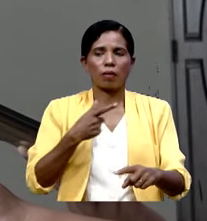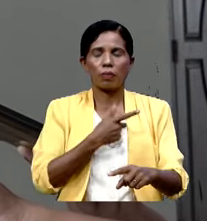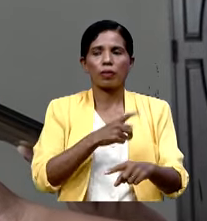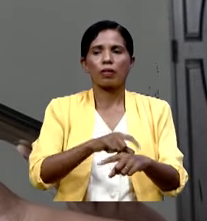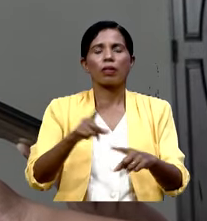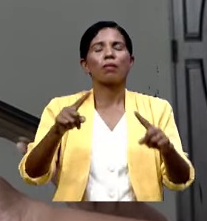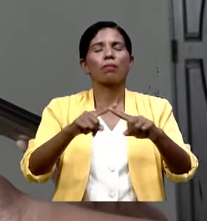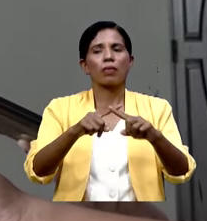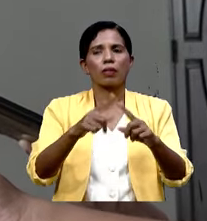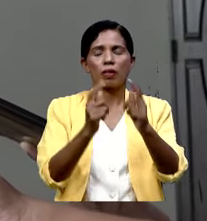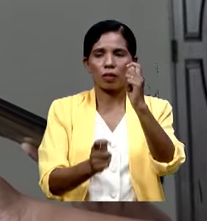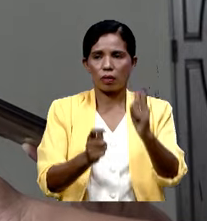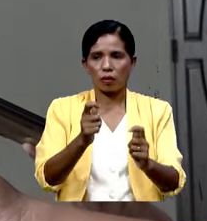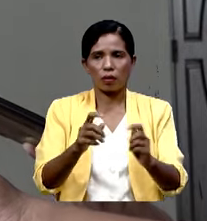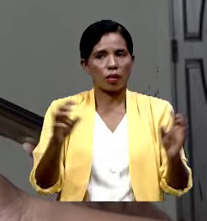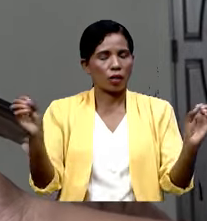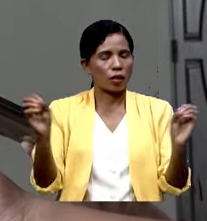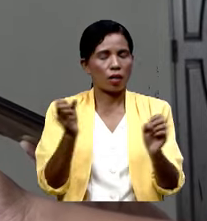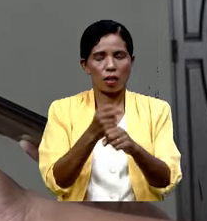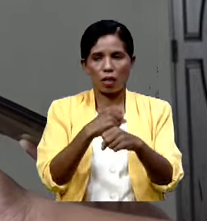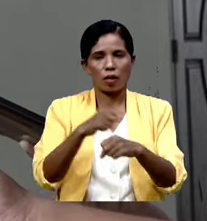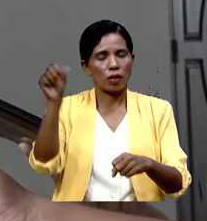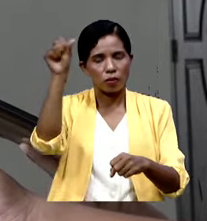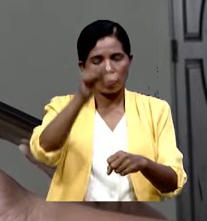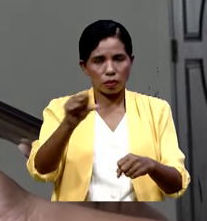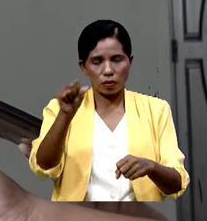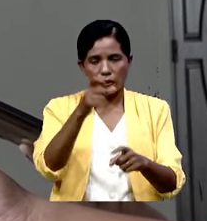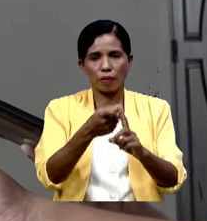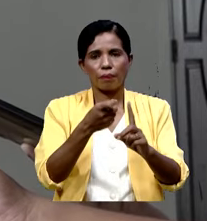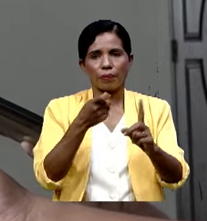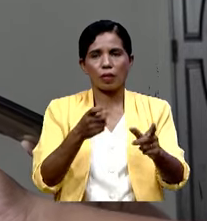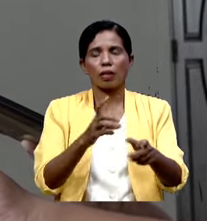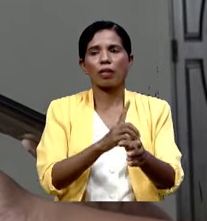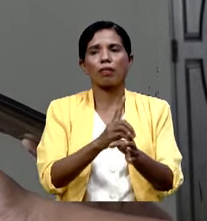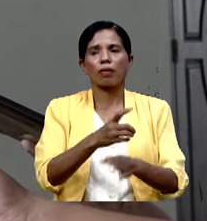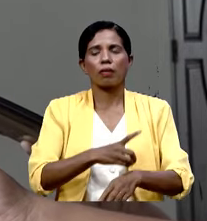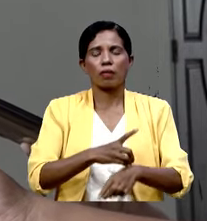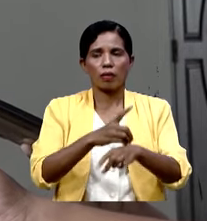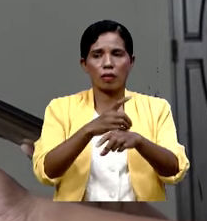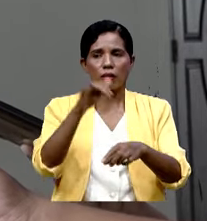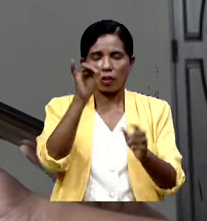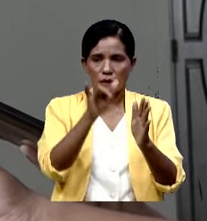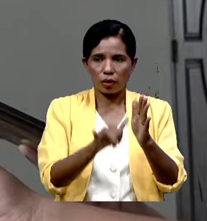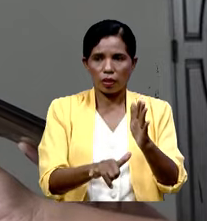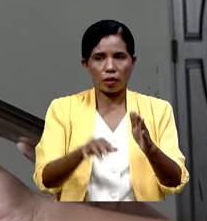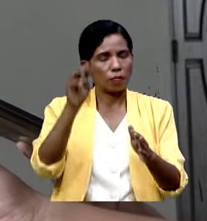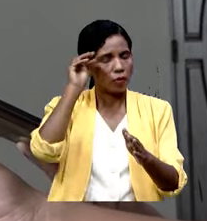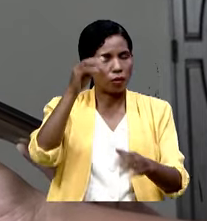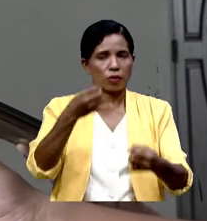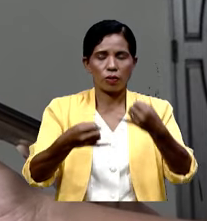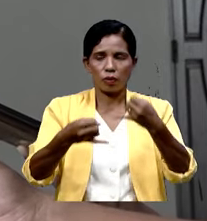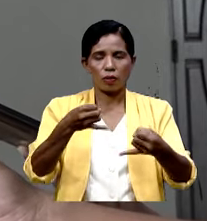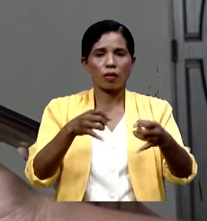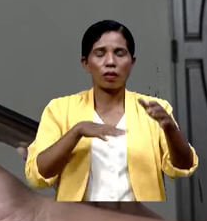ba tribunais nunca iha auditoria. Fora husi Defensoria Pública como nia hela iha Ministério da Justiça nia